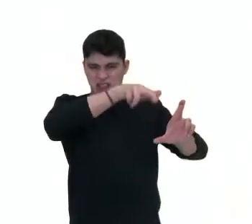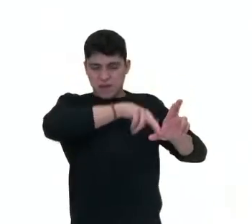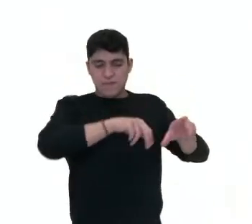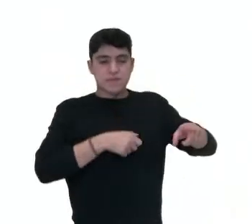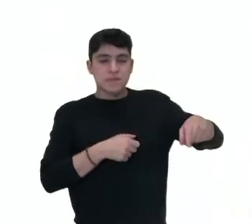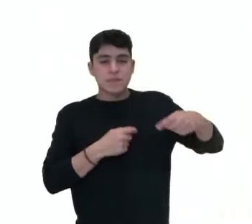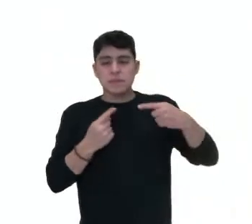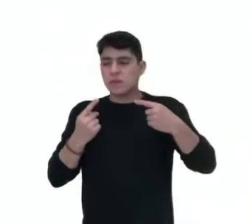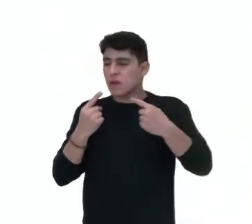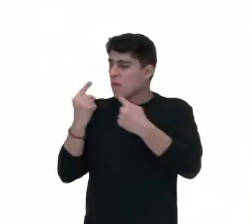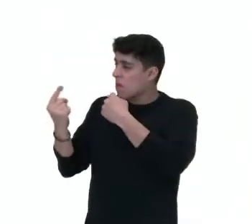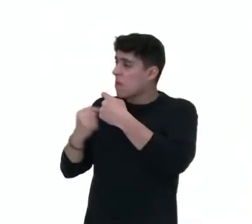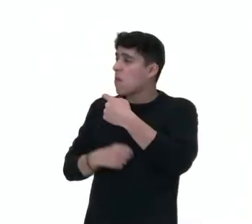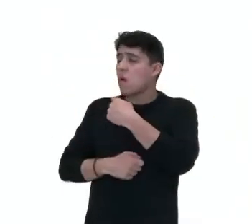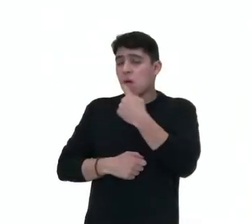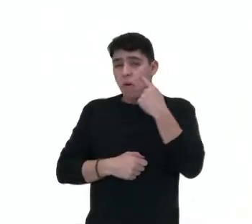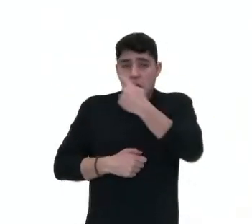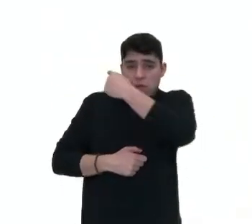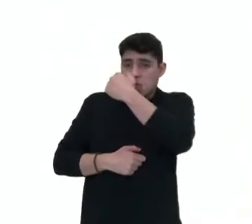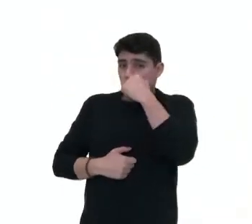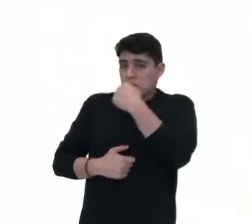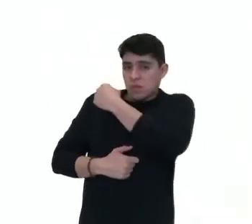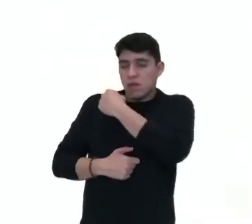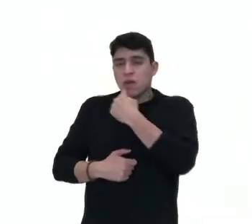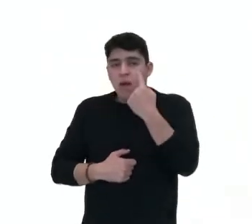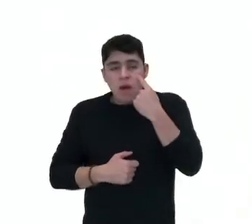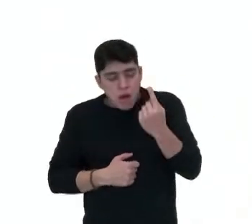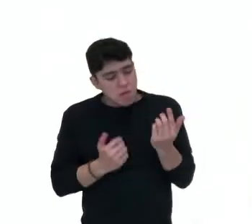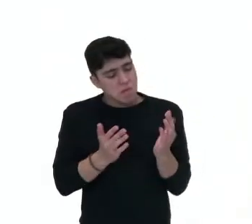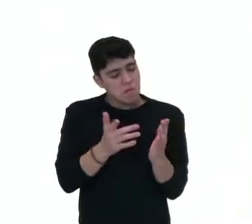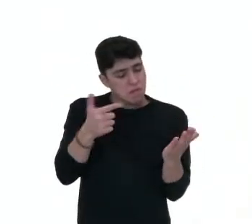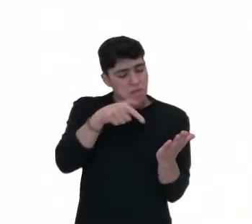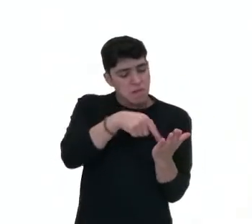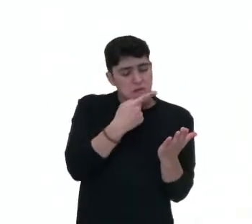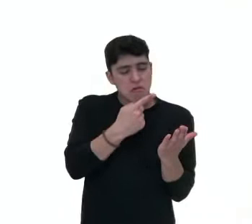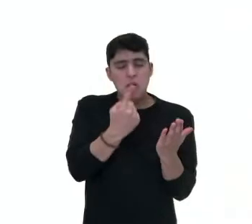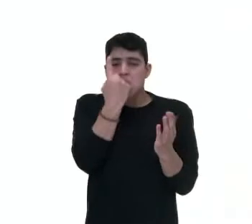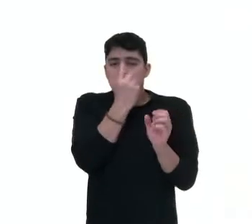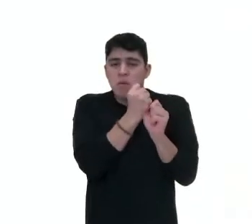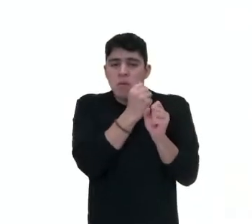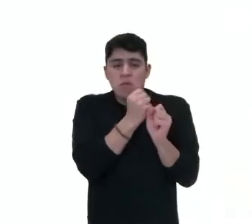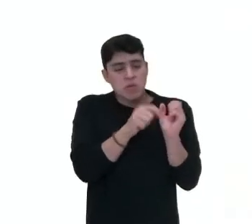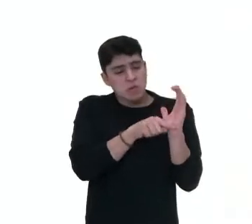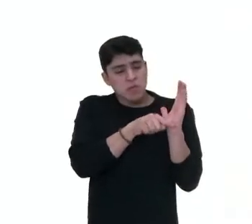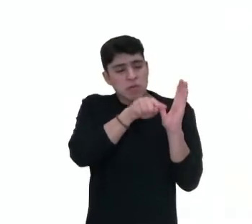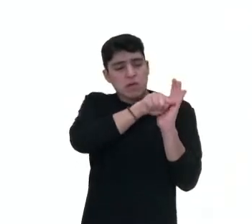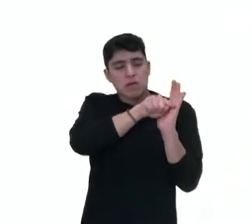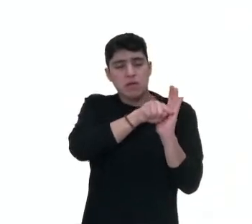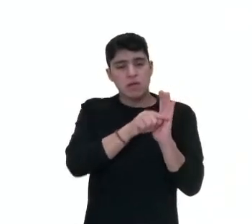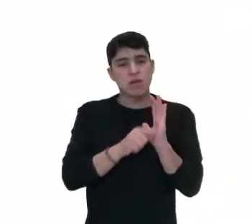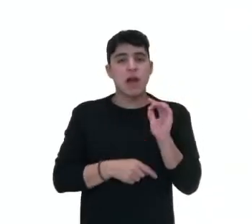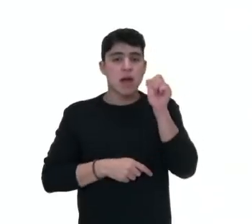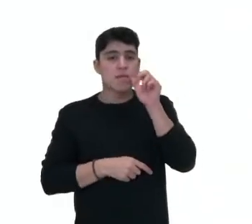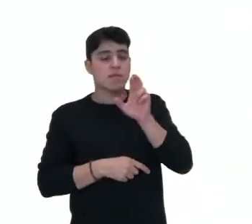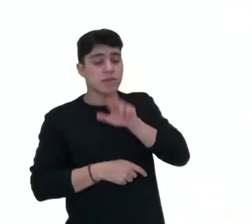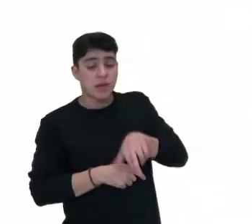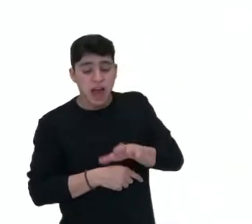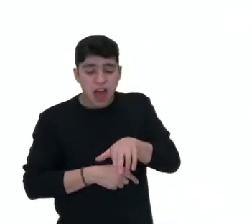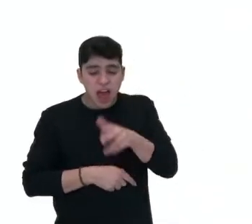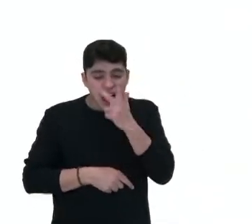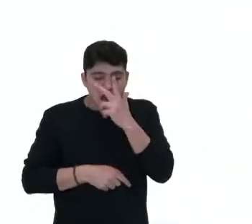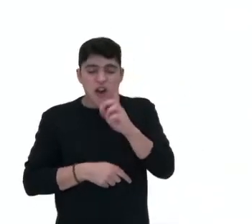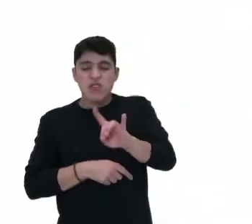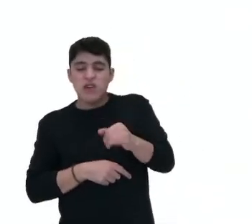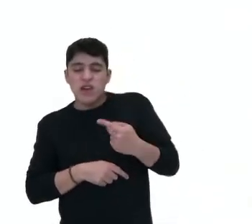IDH mundial um pontinho, né? O país dele subiu um pontinho. Ela fala, deve ser aquele dia que a gente almoçou. Então, o que você tira disso? Né?